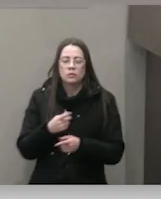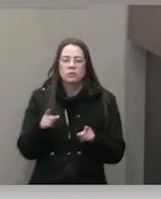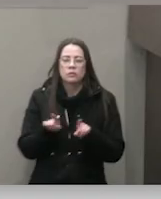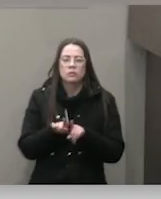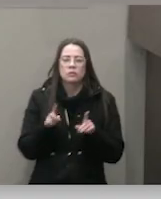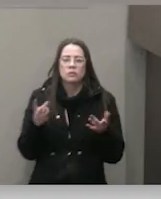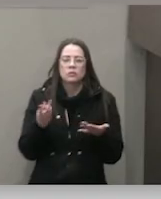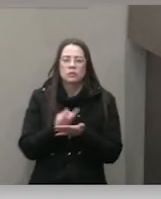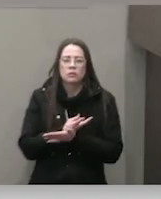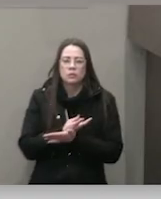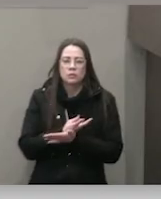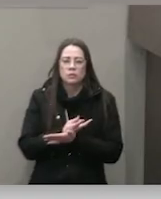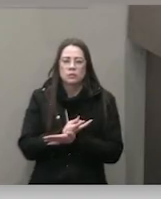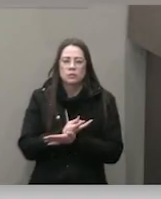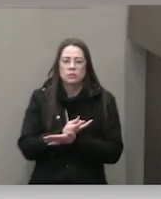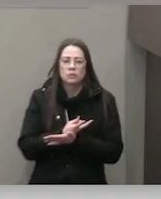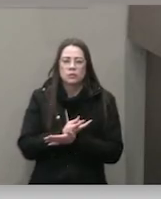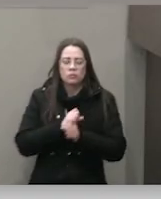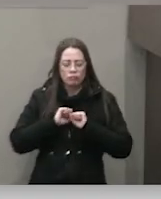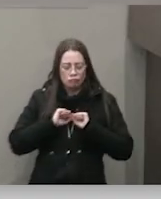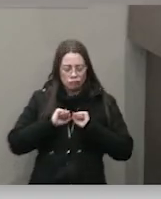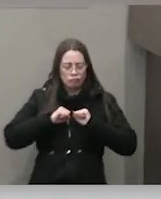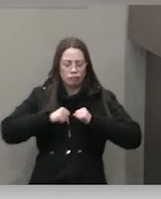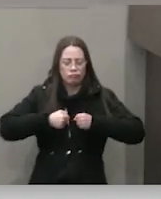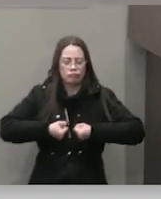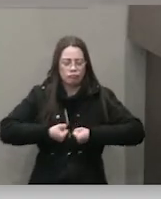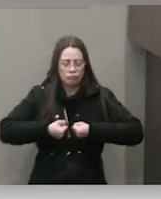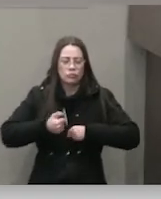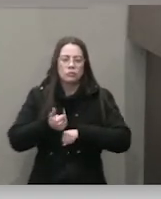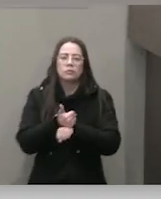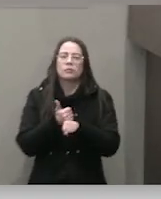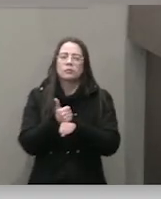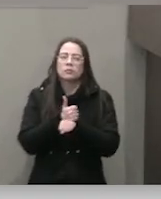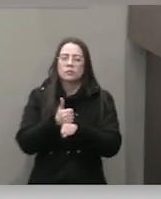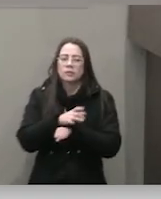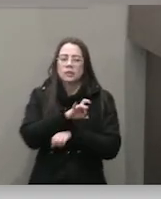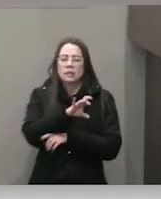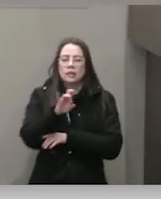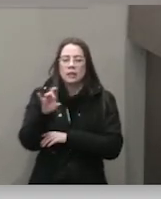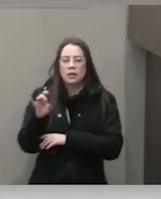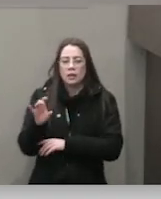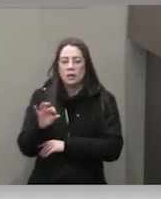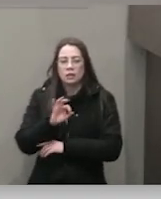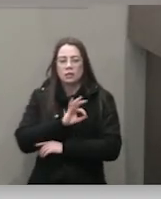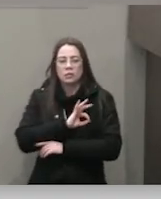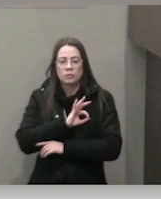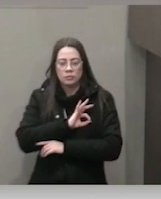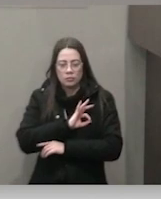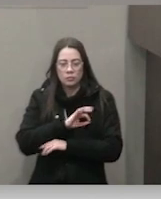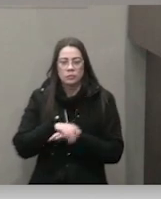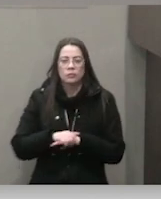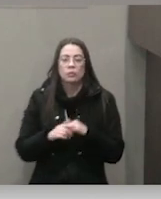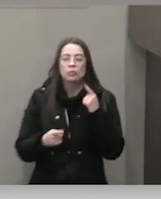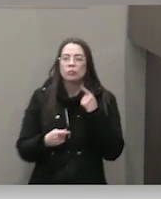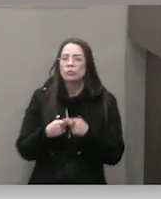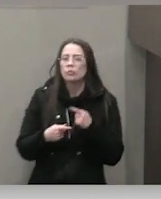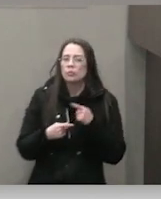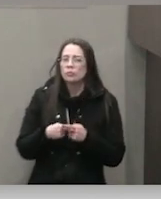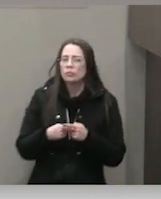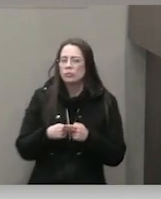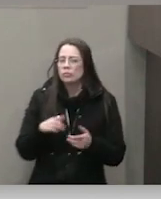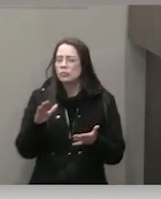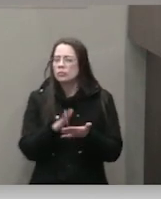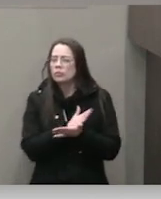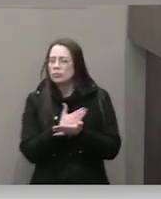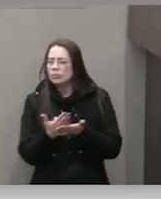acontecem devido ao empenho, à dedicação e o profissionalismo de cada policial militar. Porque,